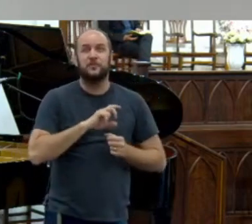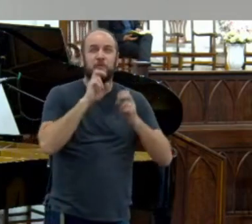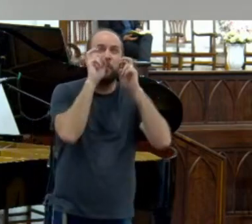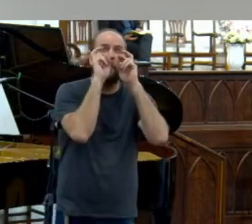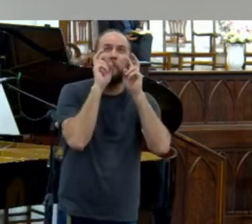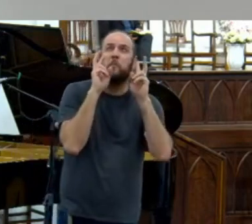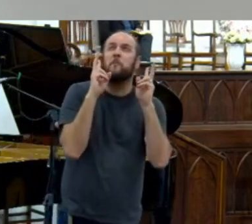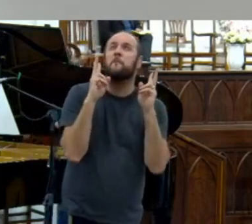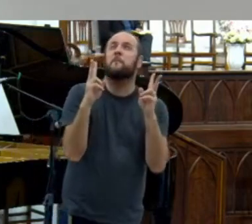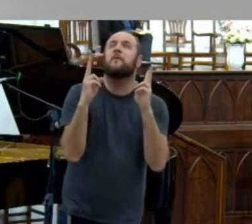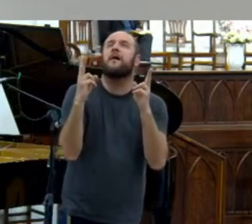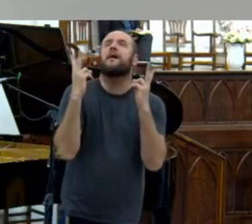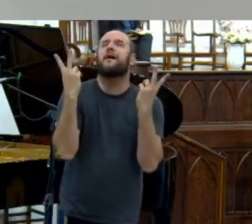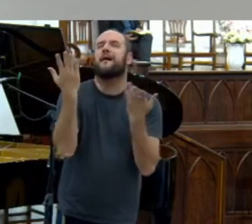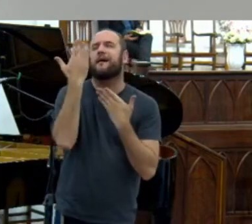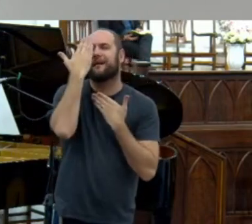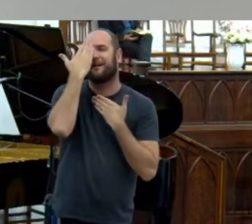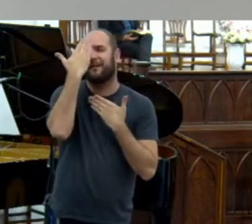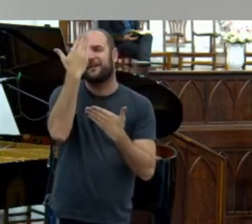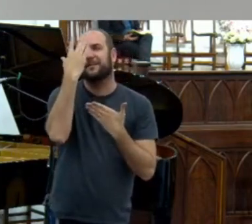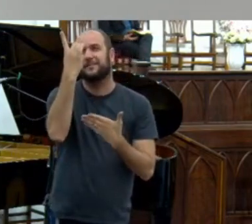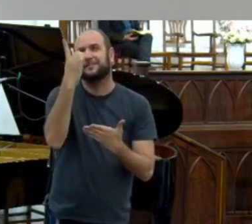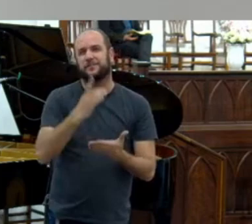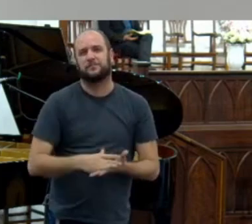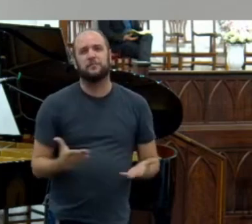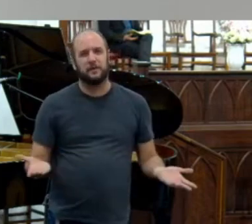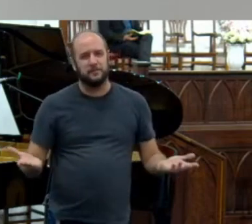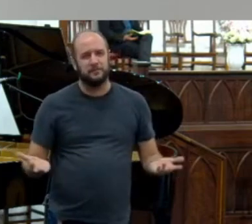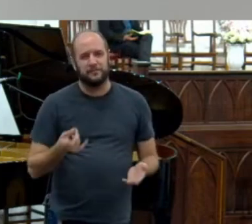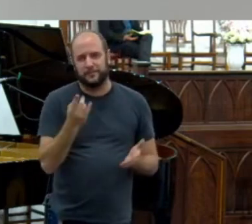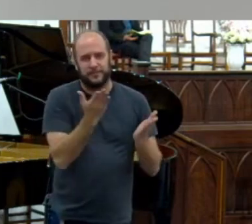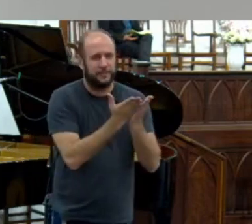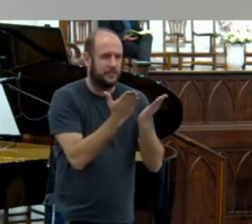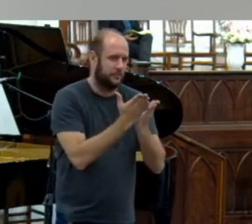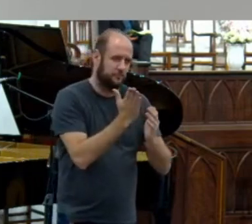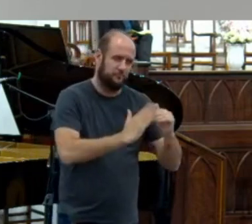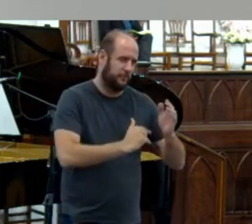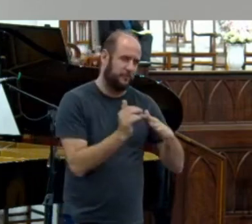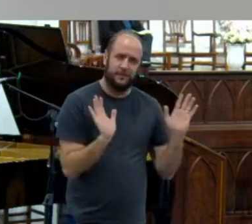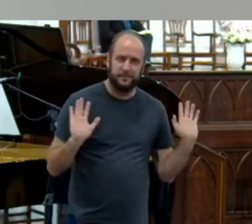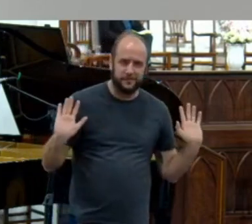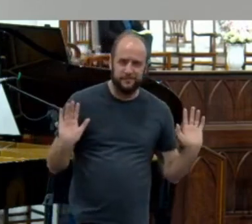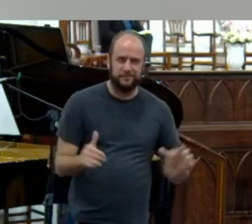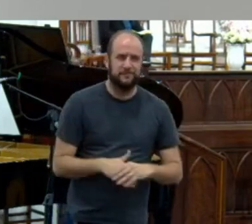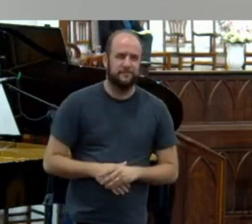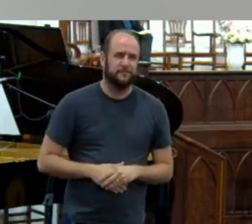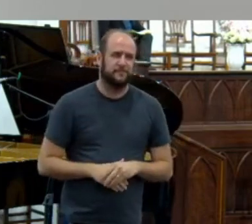olhos para cima e dar graças a Deus. Bom, quem não é crente não faz isto.